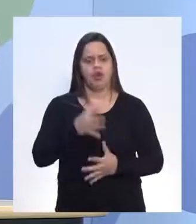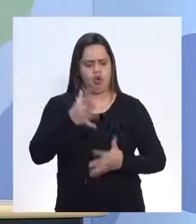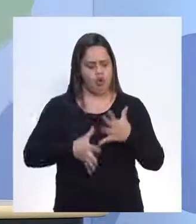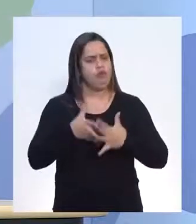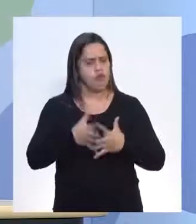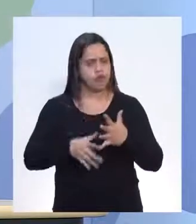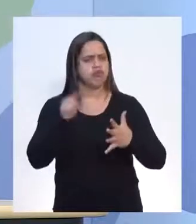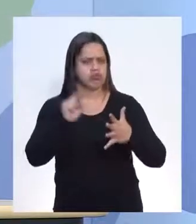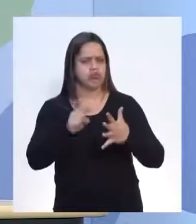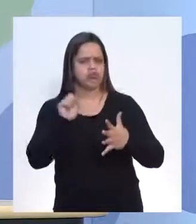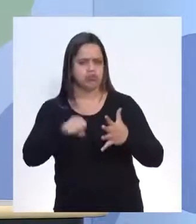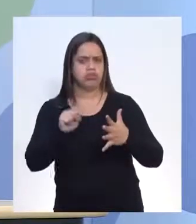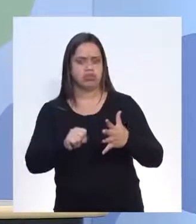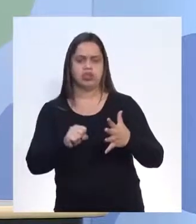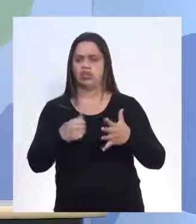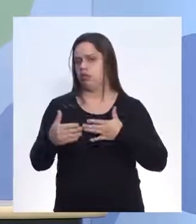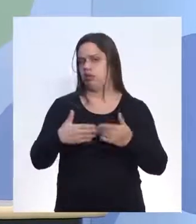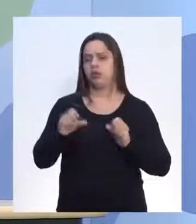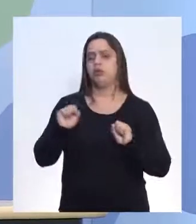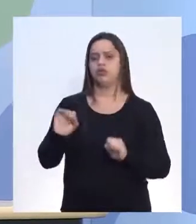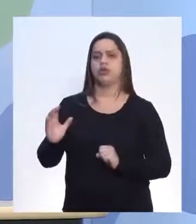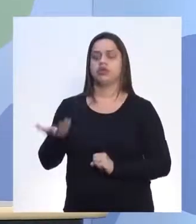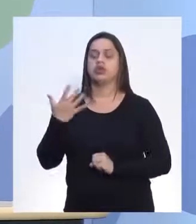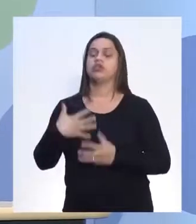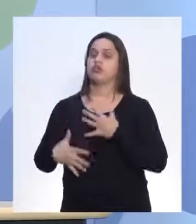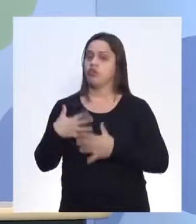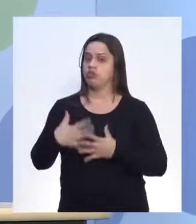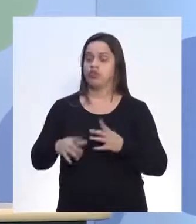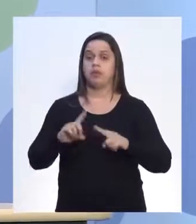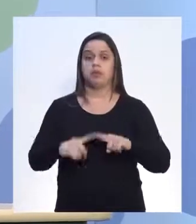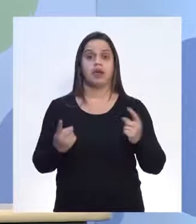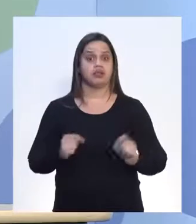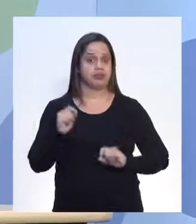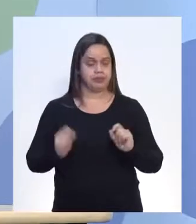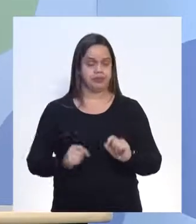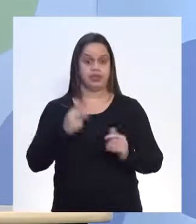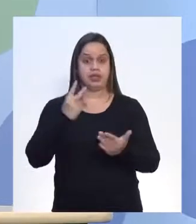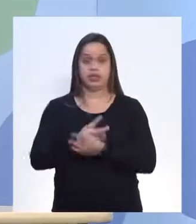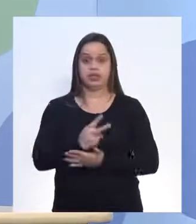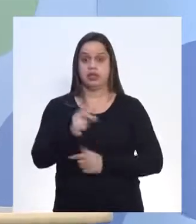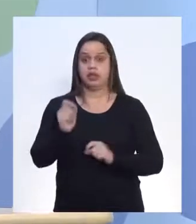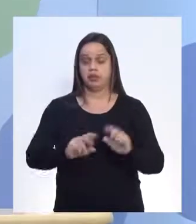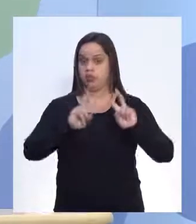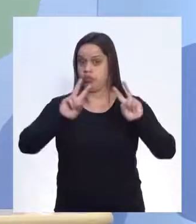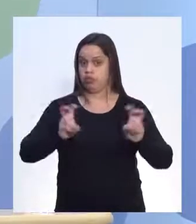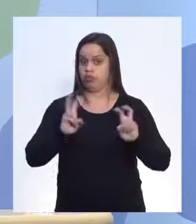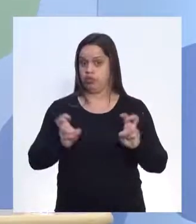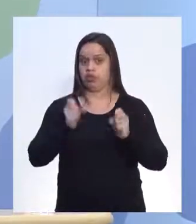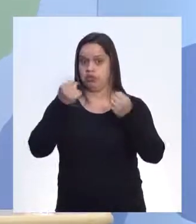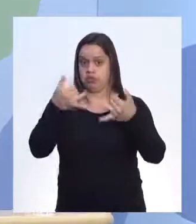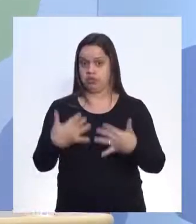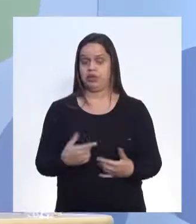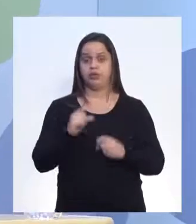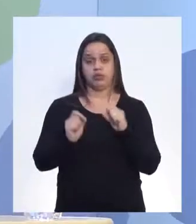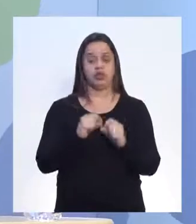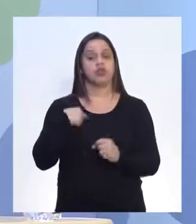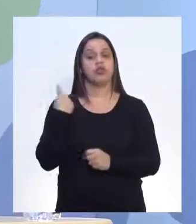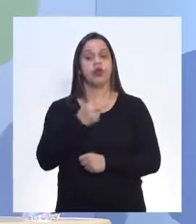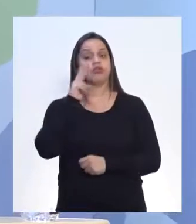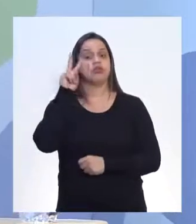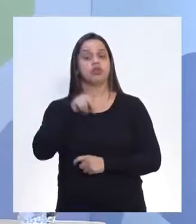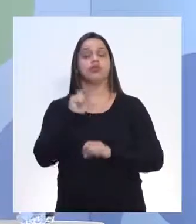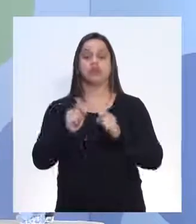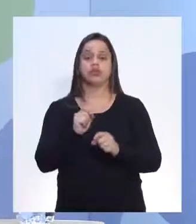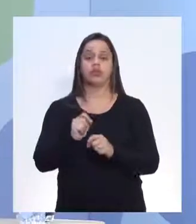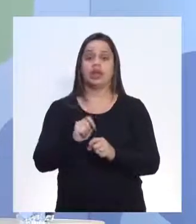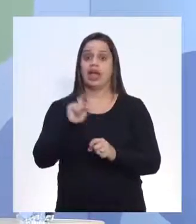Isso aí qualquer um pode acontecer de fazer essa confusão. Sempre como no próprio título da aula, né, nós observamos, é sempre